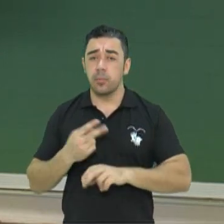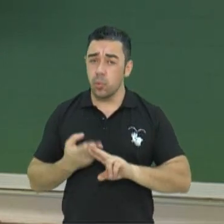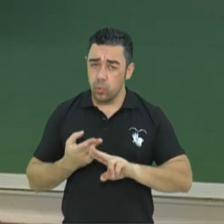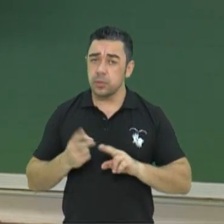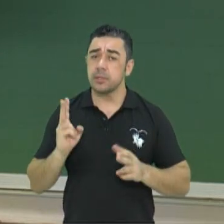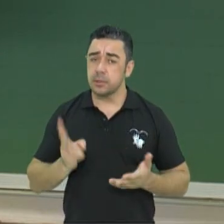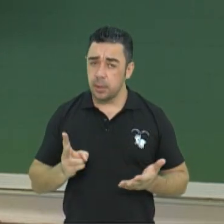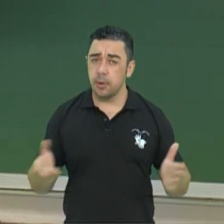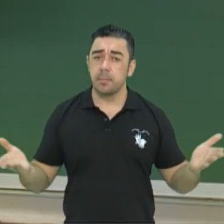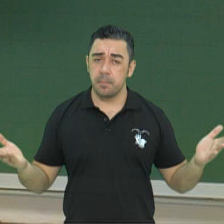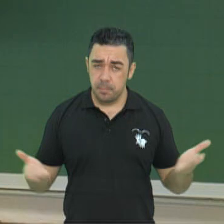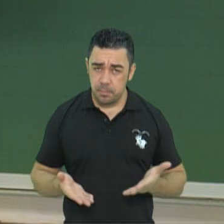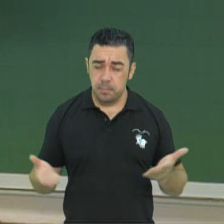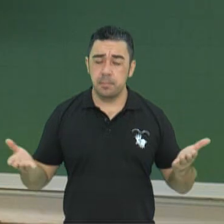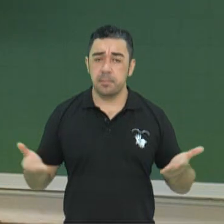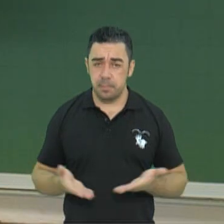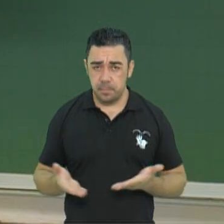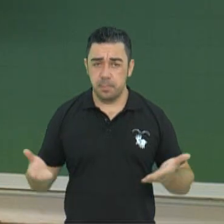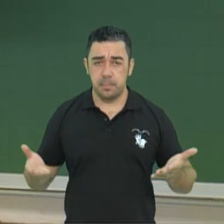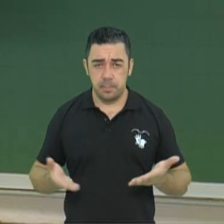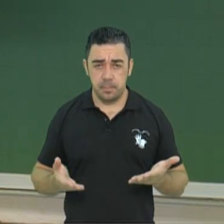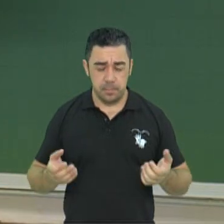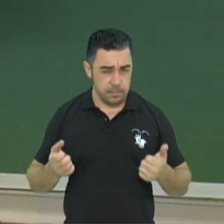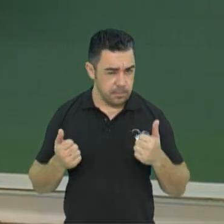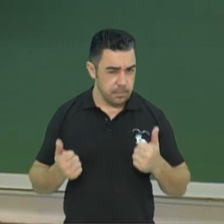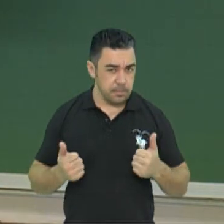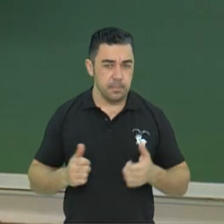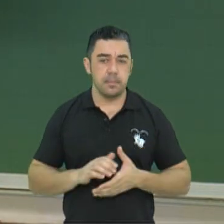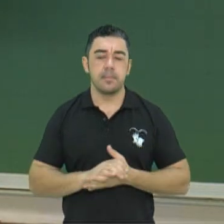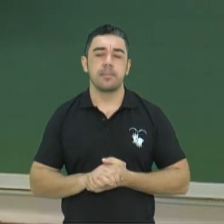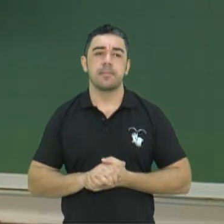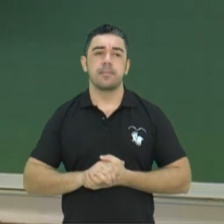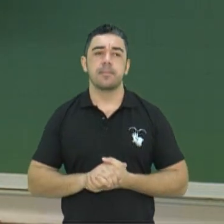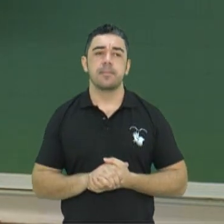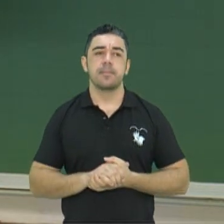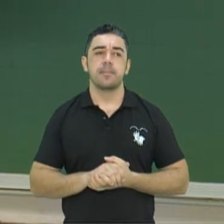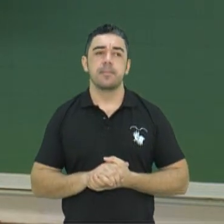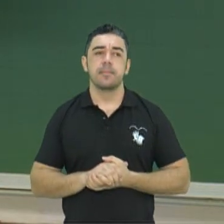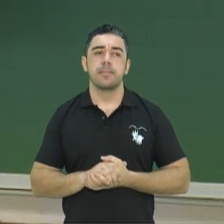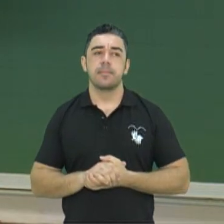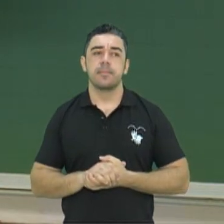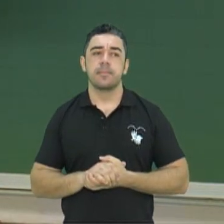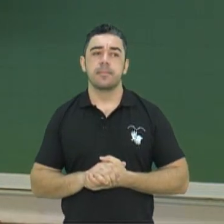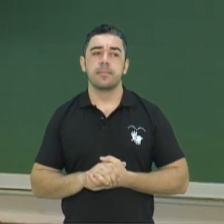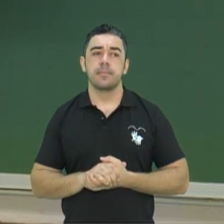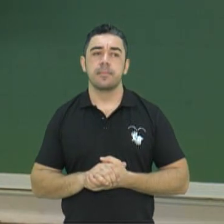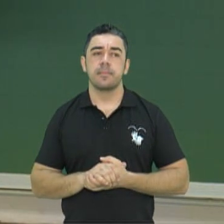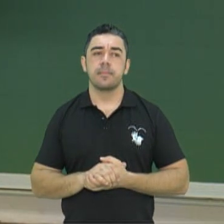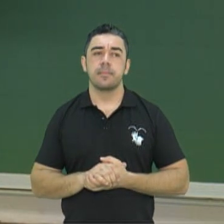o presente, mesmo que se refira ao futuro. Tudo bem? Então, continuando aqui.